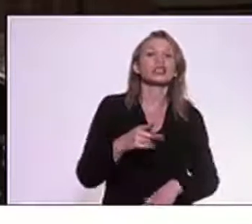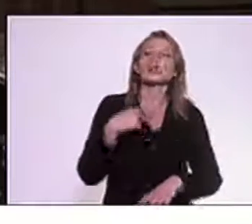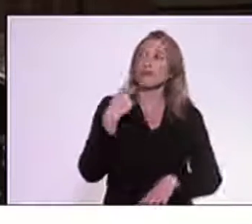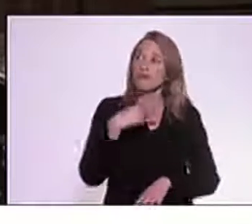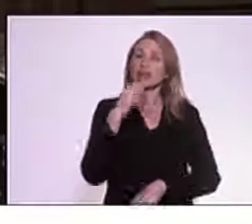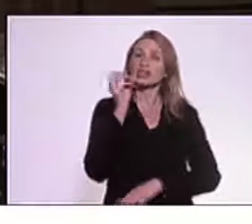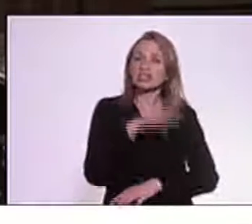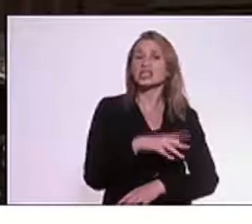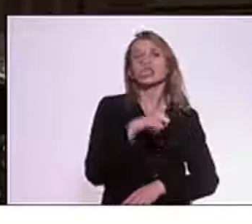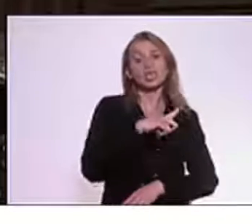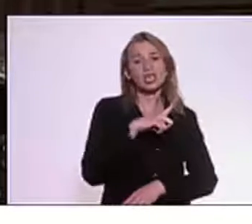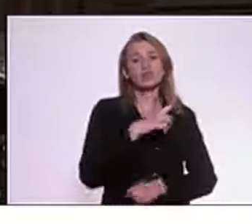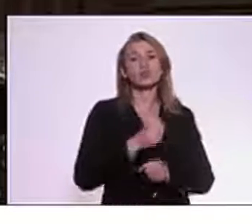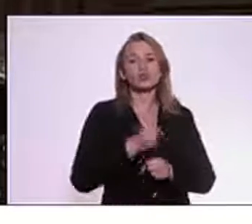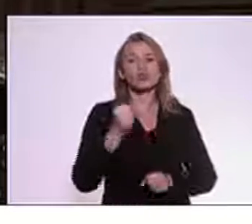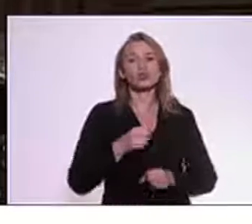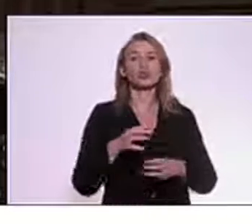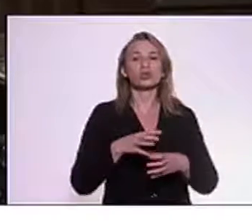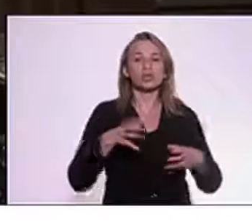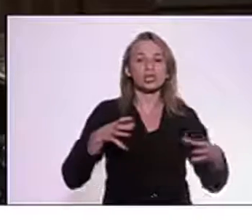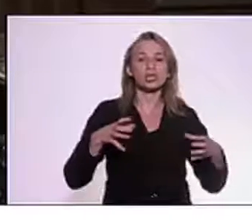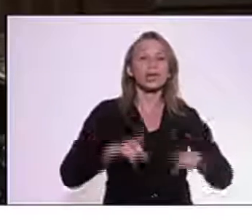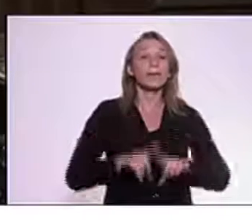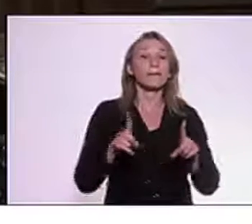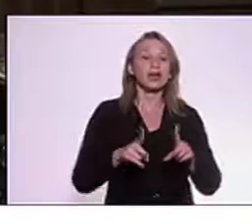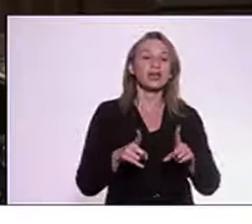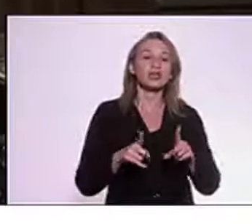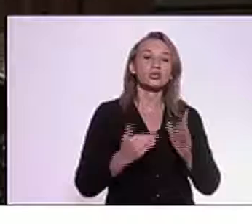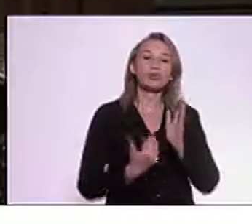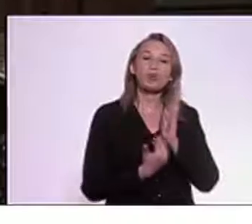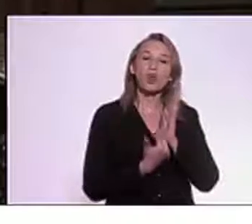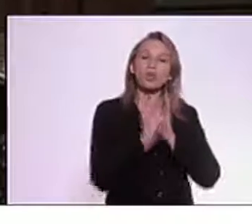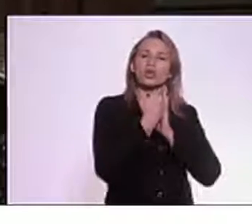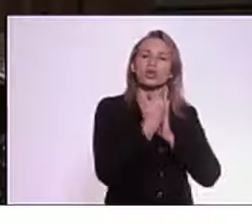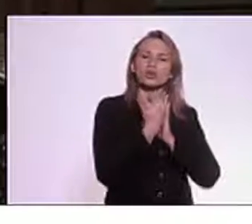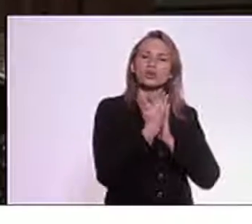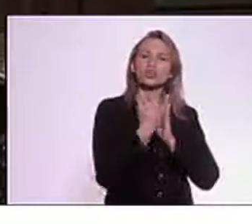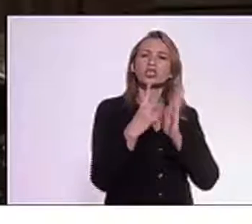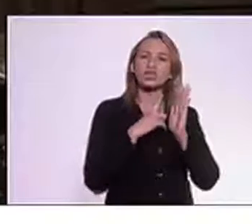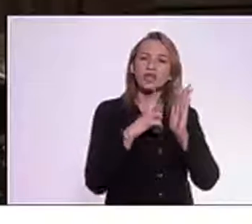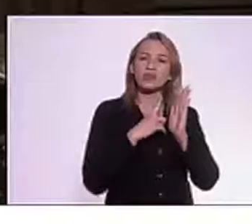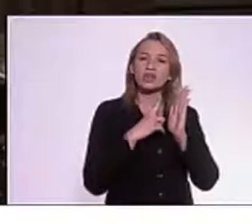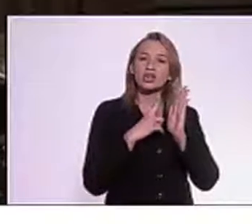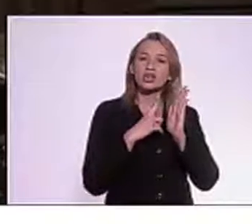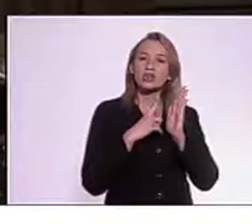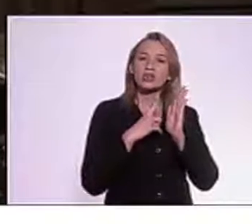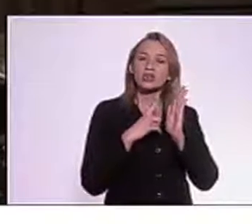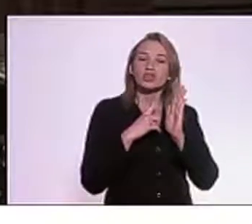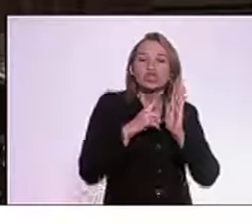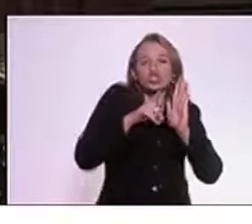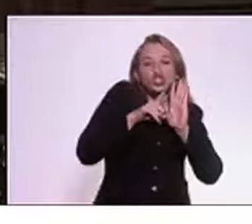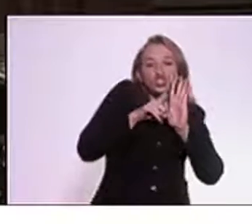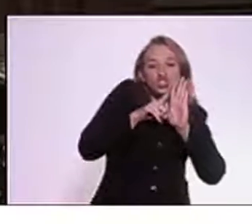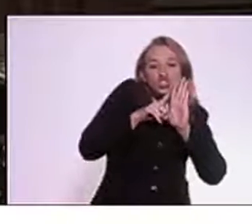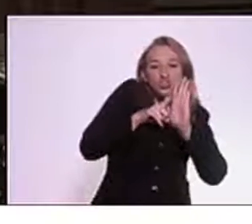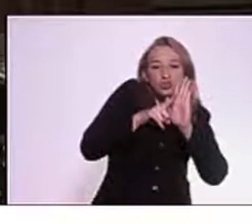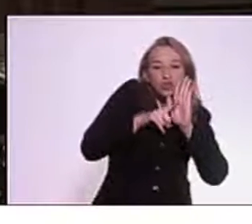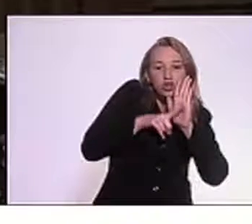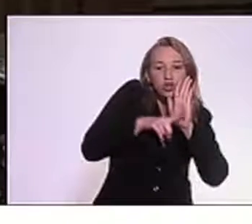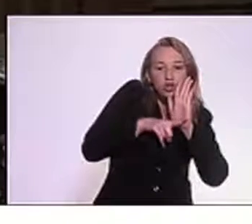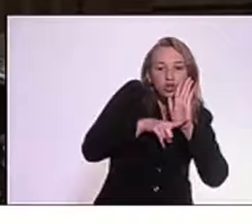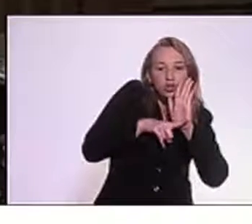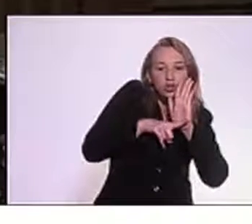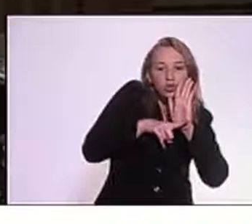houve um aumento, mas, na verdade, o aumento que houve foi o aumento diminuiu a recusa